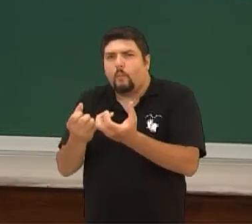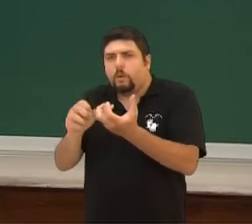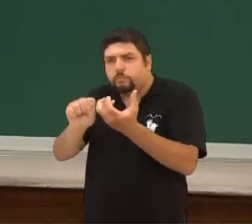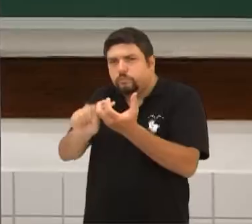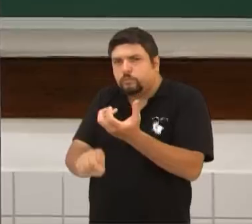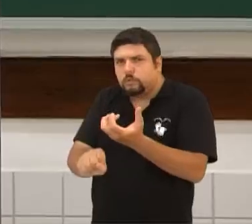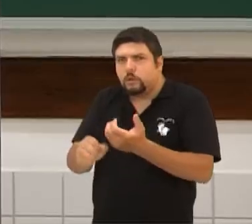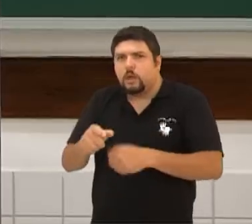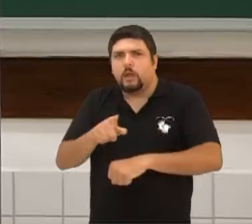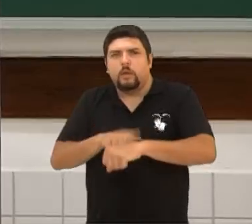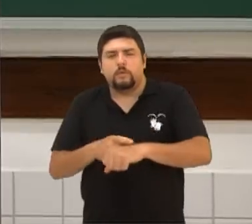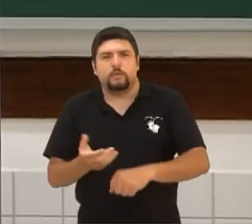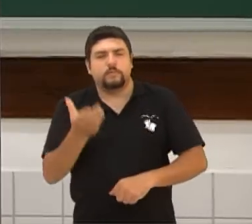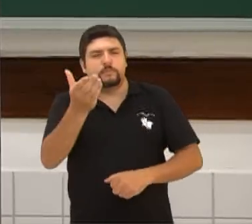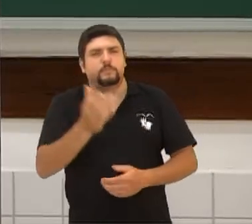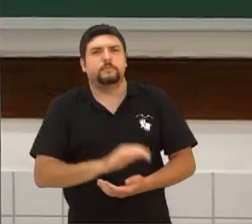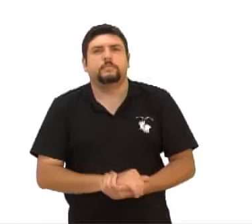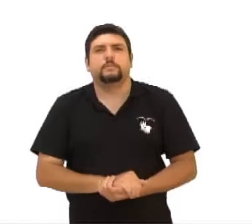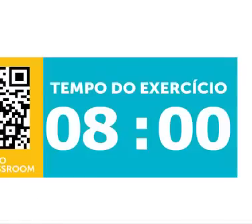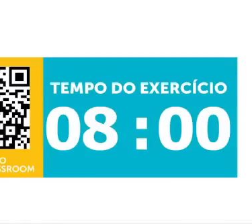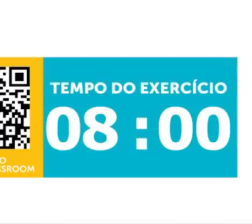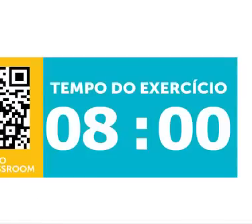Agora é com vocês, é o 8º ano, tempo na tela.